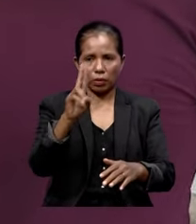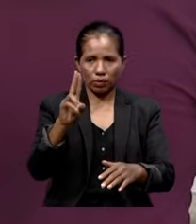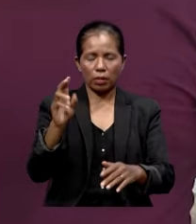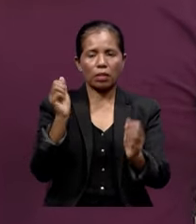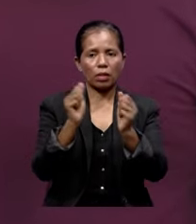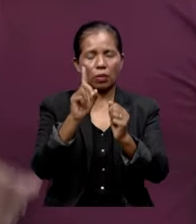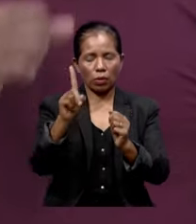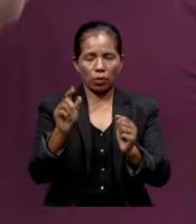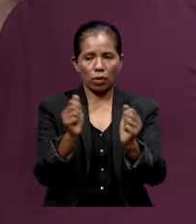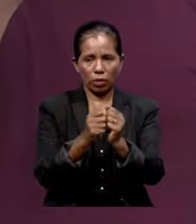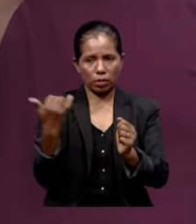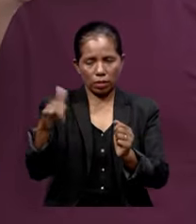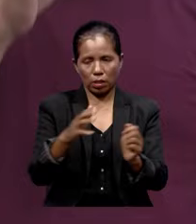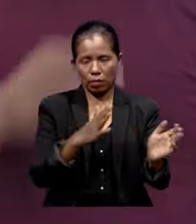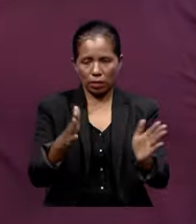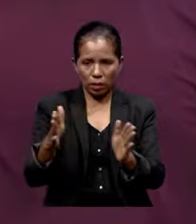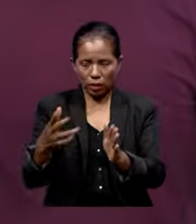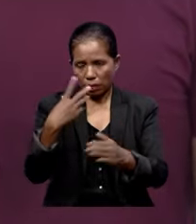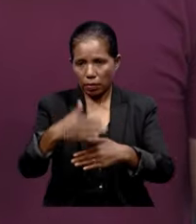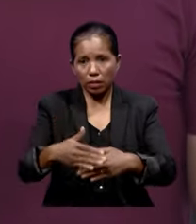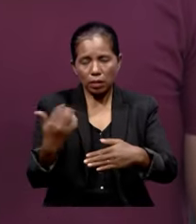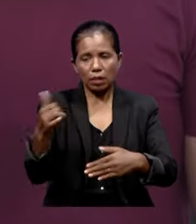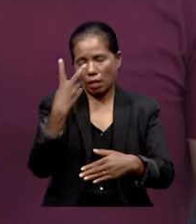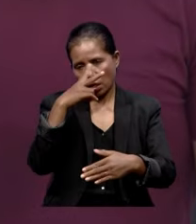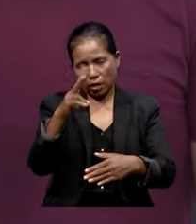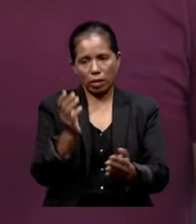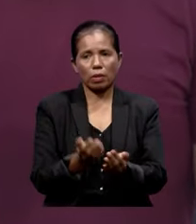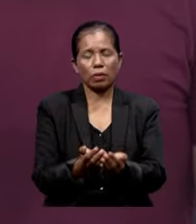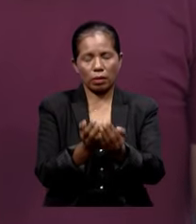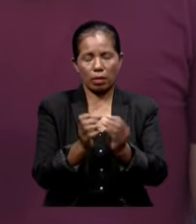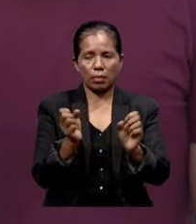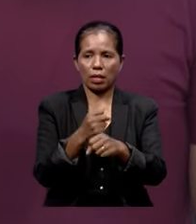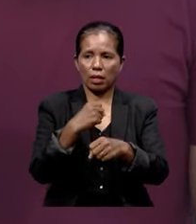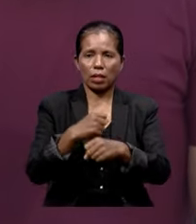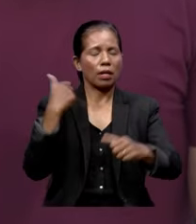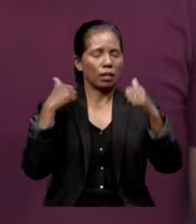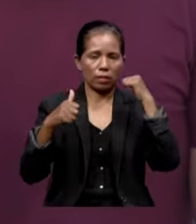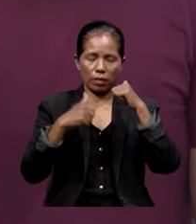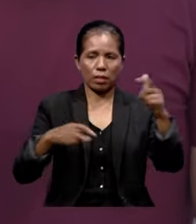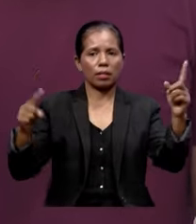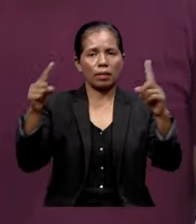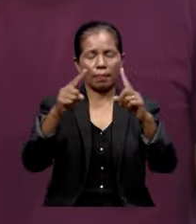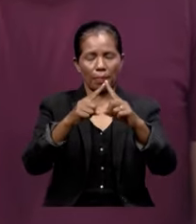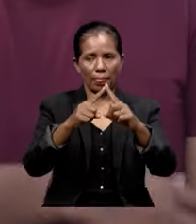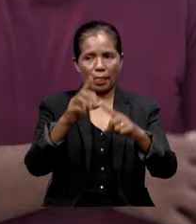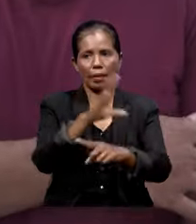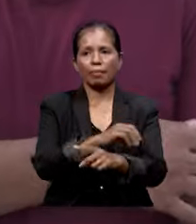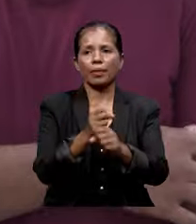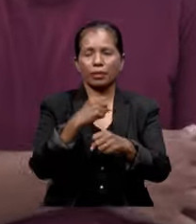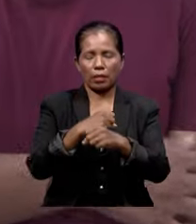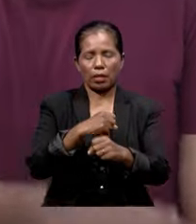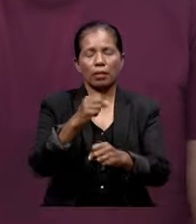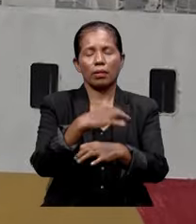un processo ne sira mai hare rasi rone kata bele halaona ni aktividades ba iha Surabaya hodi halo